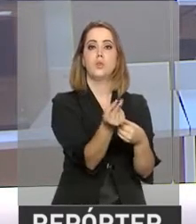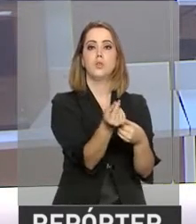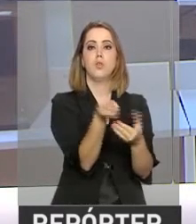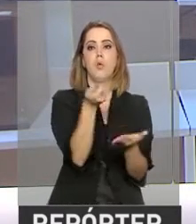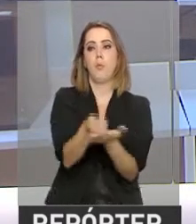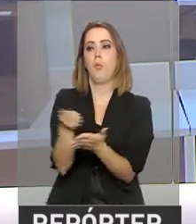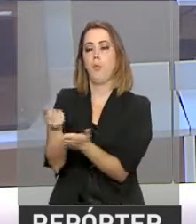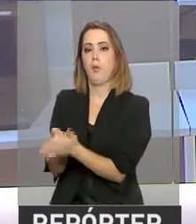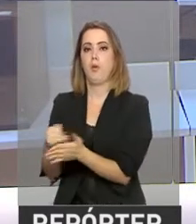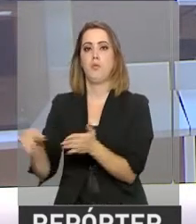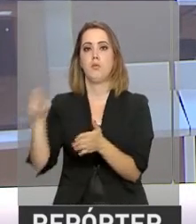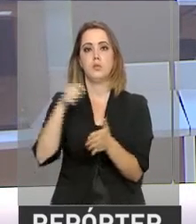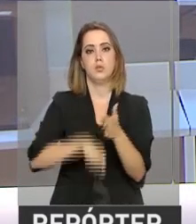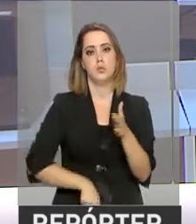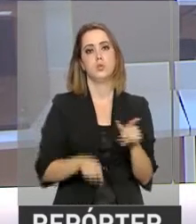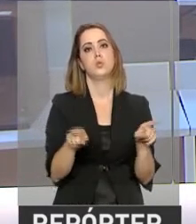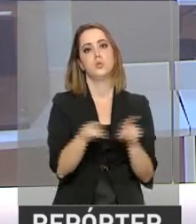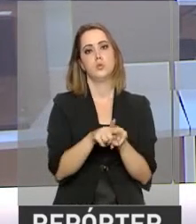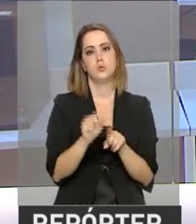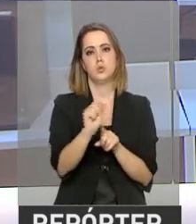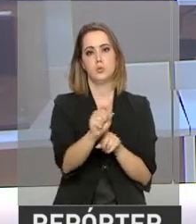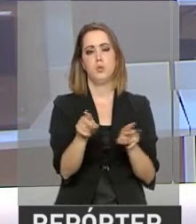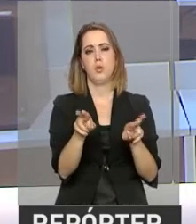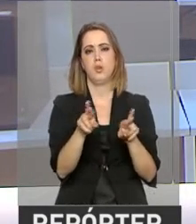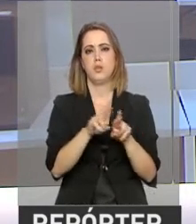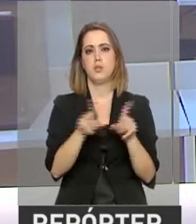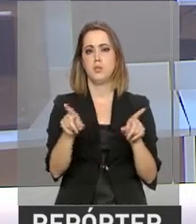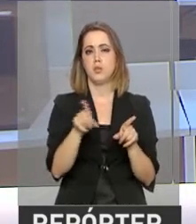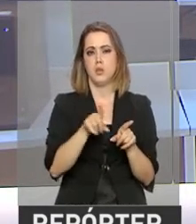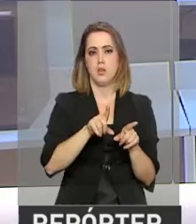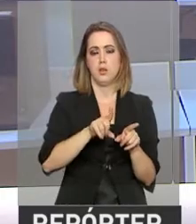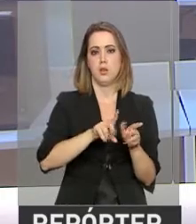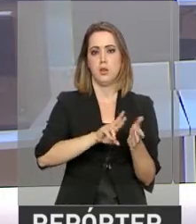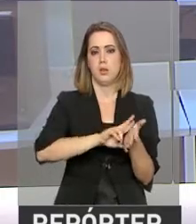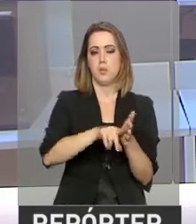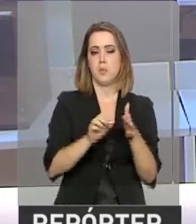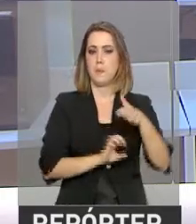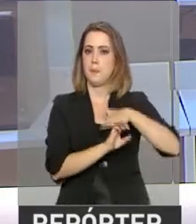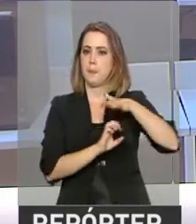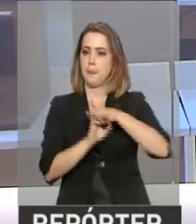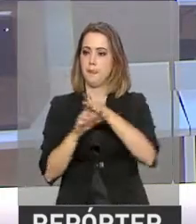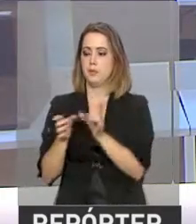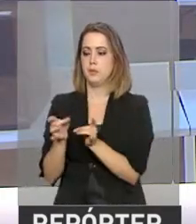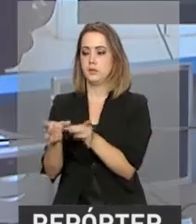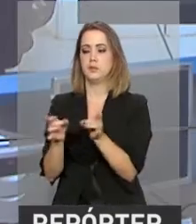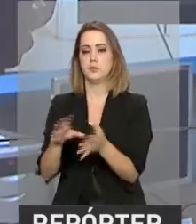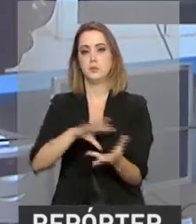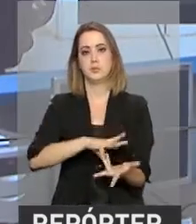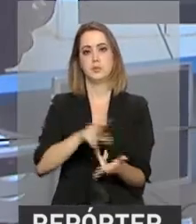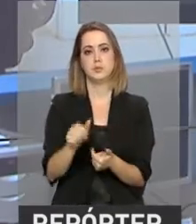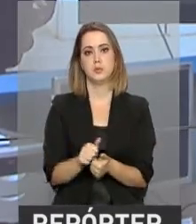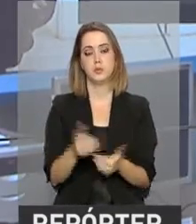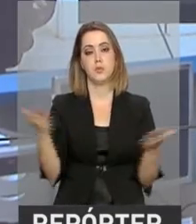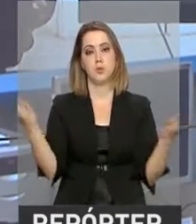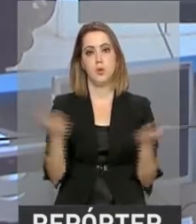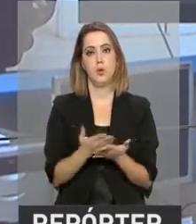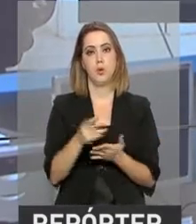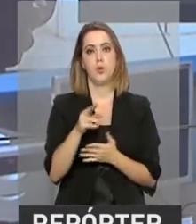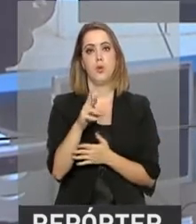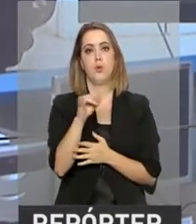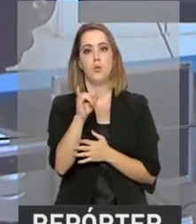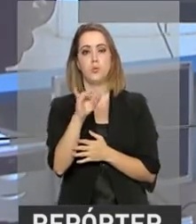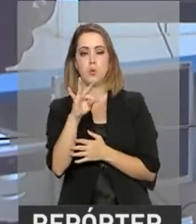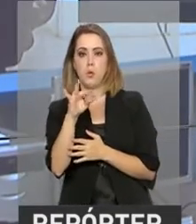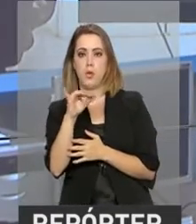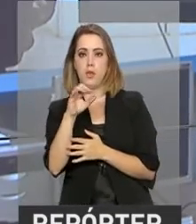é o regime especial de valores tributários para empresas exportadoras hoje o chamado reintegra